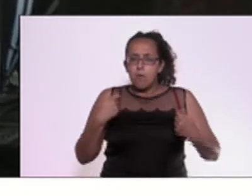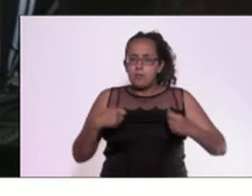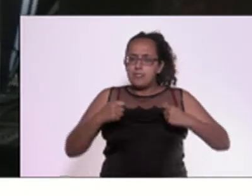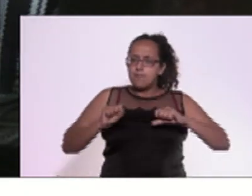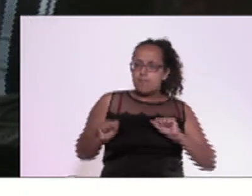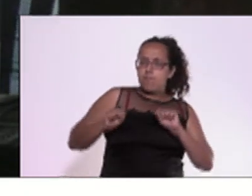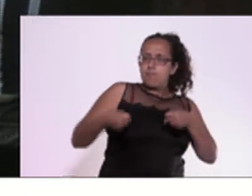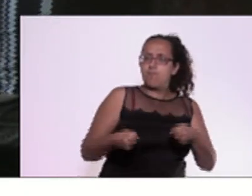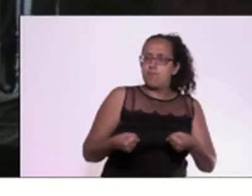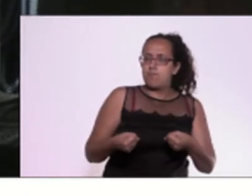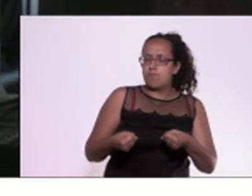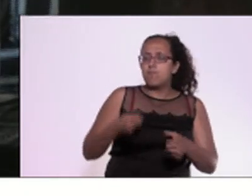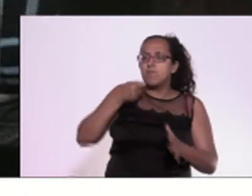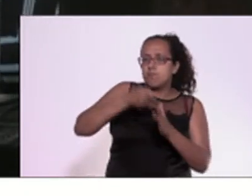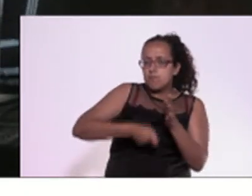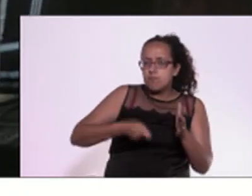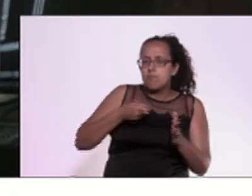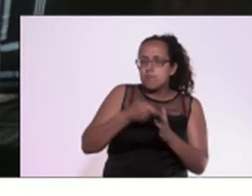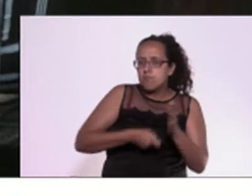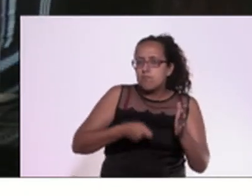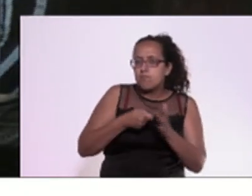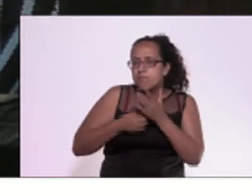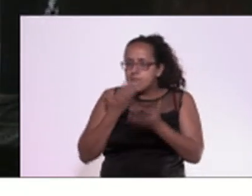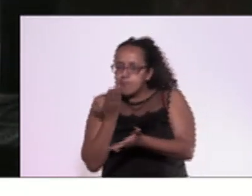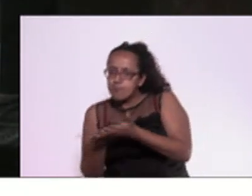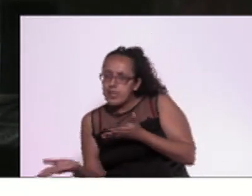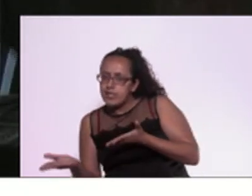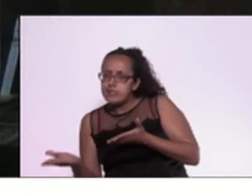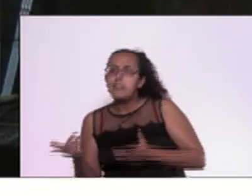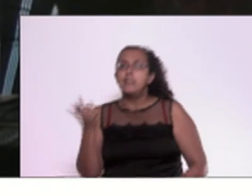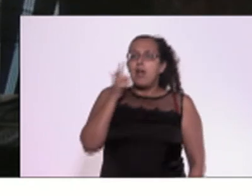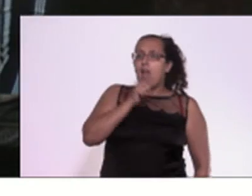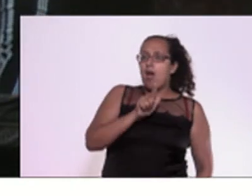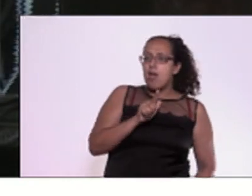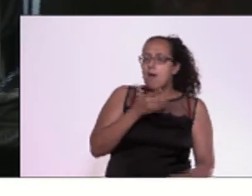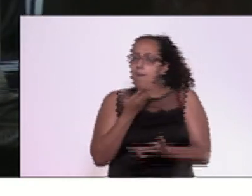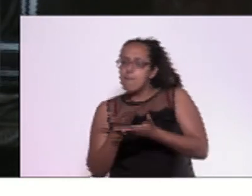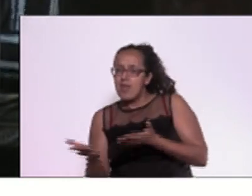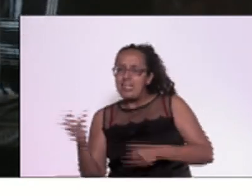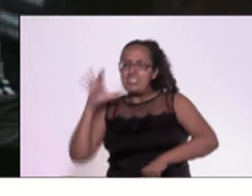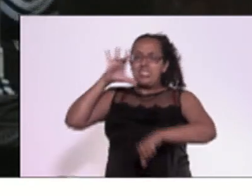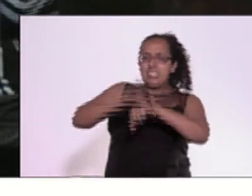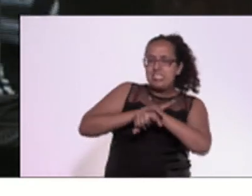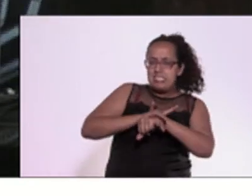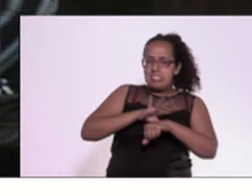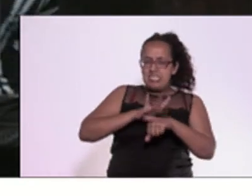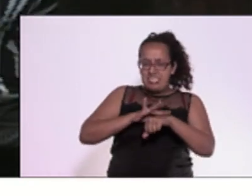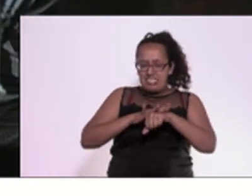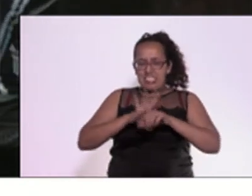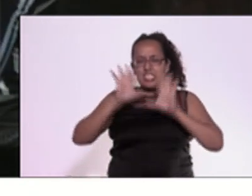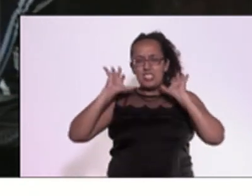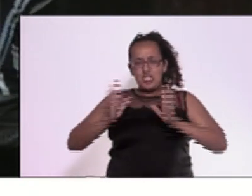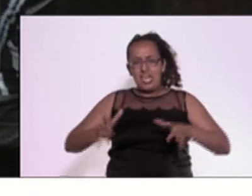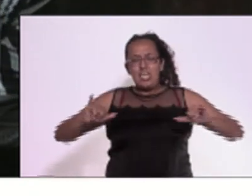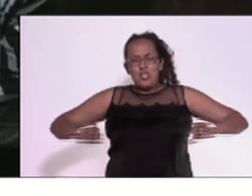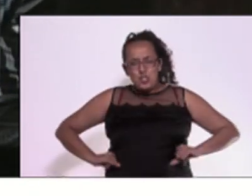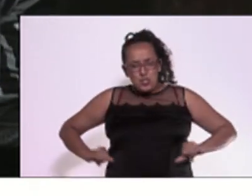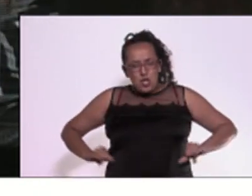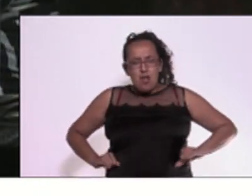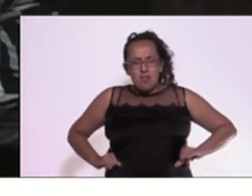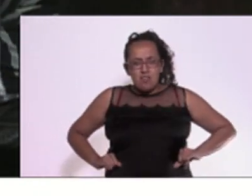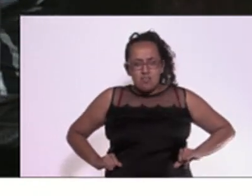Primeiro, Max, que quando começa a falar em dinheiro assim, me dá logo vontade de pedir dinheiro. Porque a gente já passa com tanta dificuldade, aí tem o cara aqui com dinheiro, o outro falando